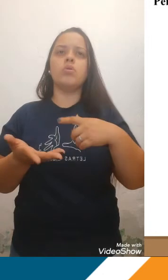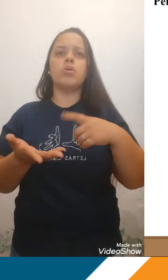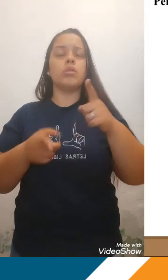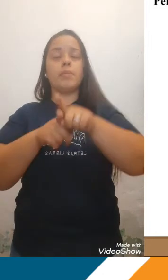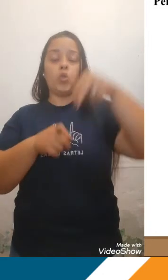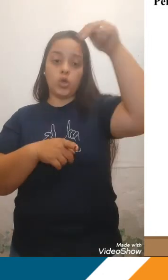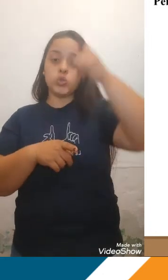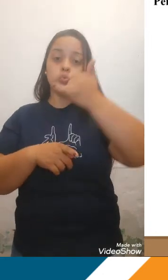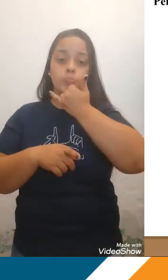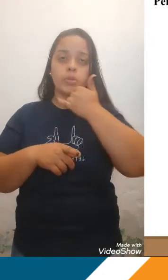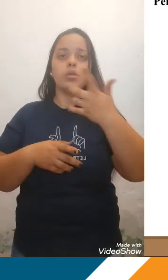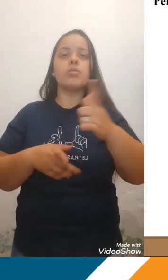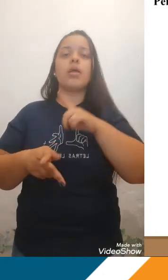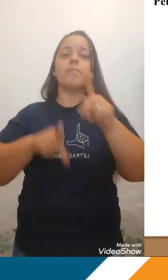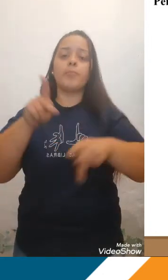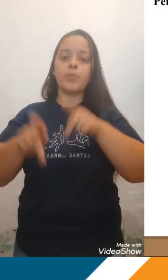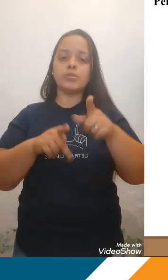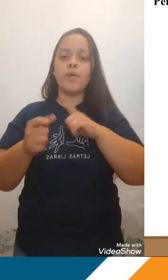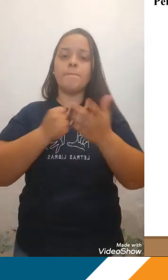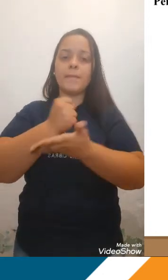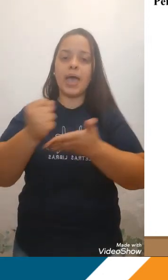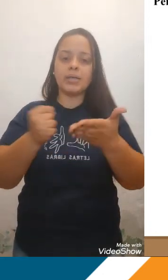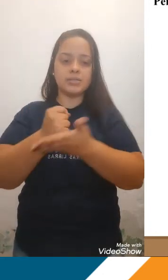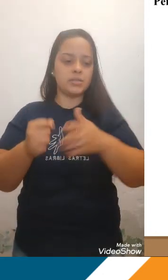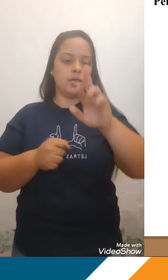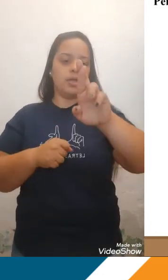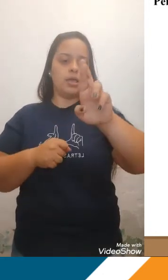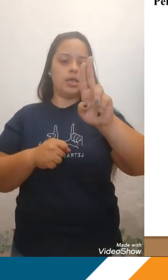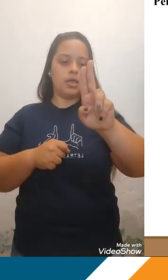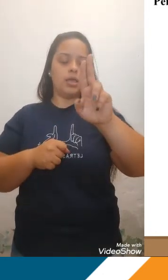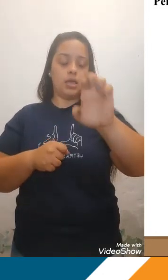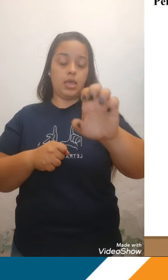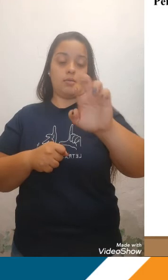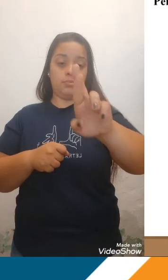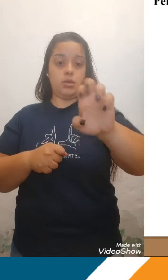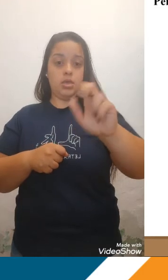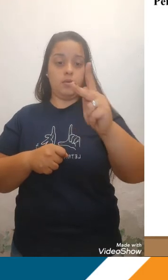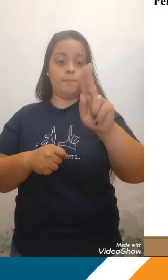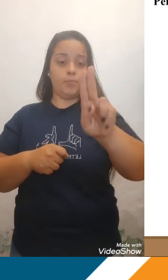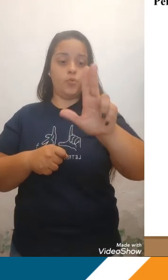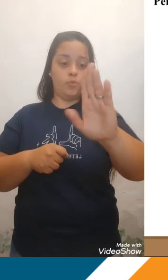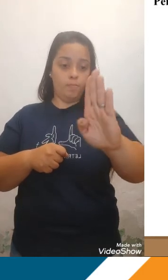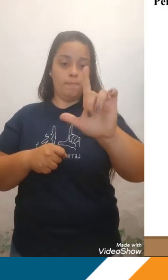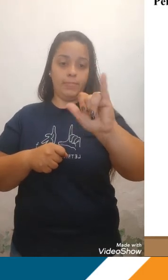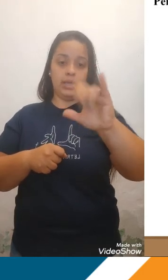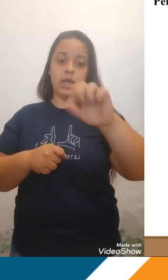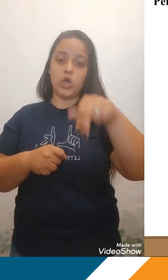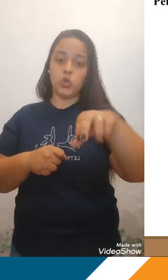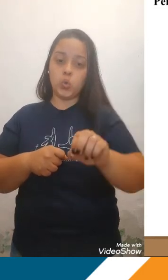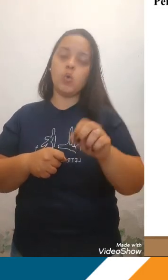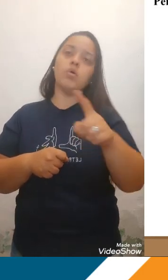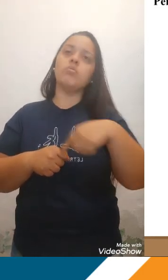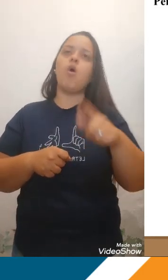também determinados grupos populares, tendo como base ideais republicanos. Chegou a ter êxito em proclamar a